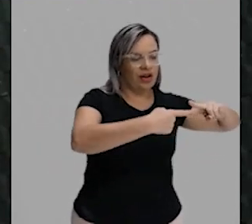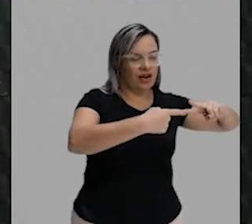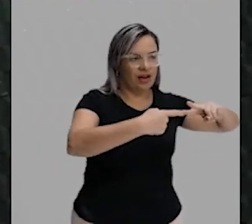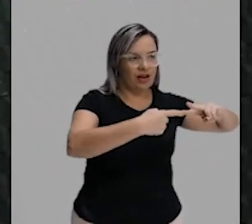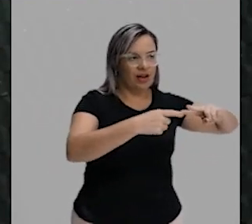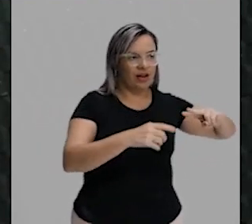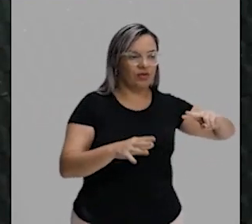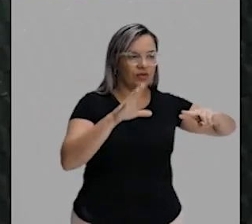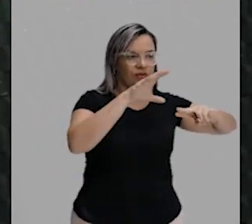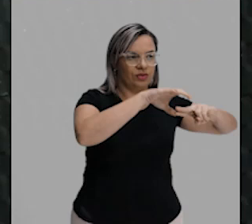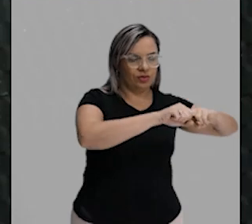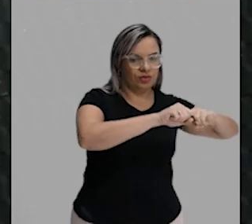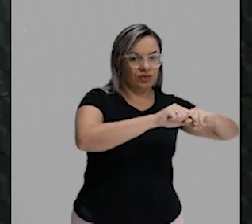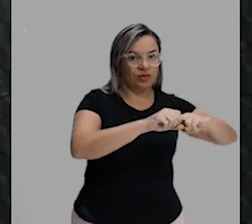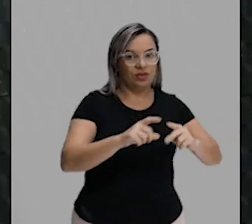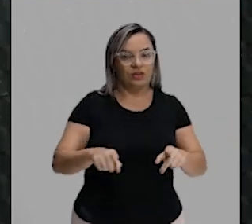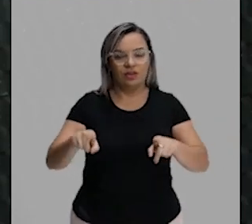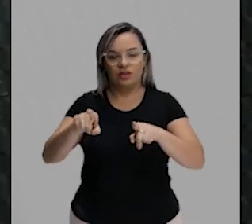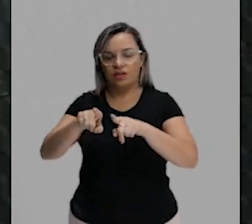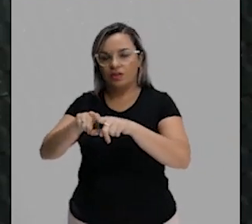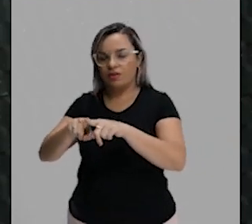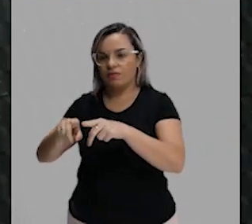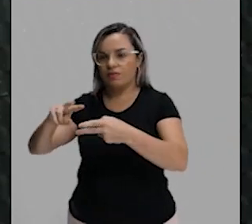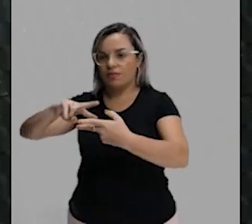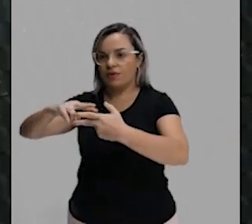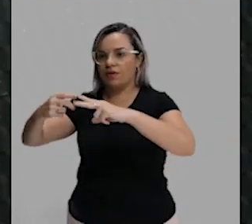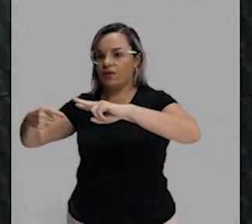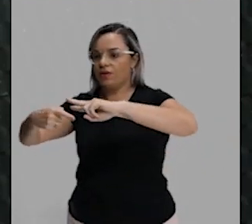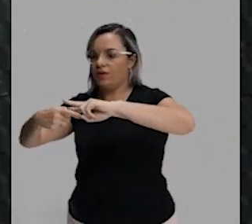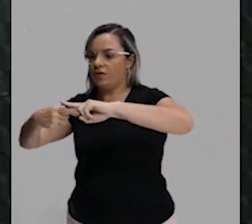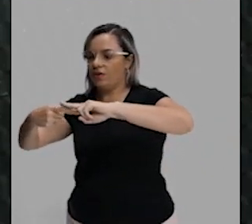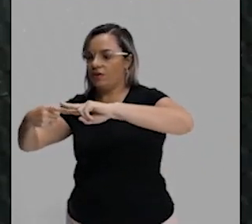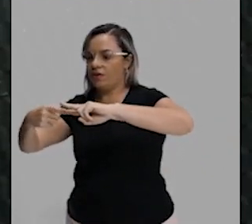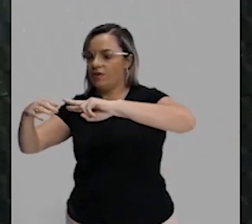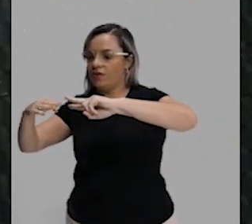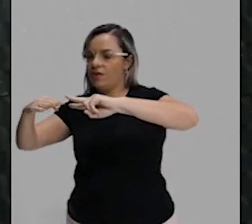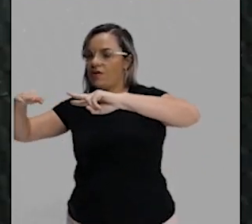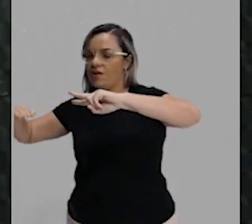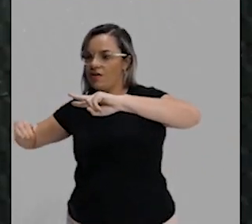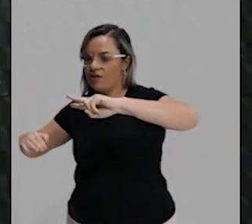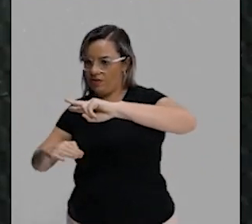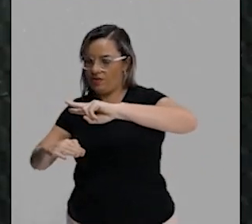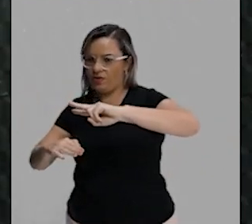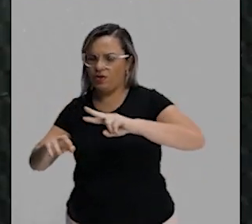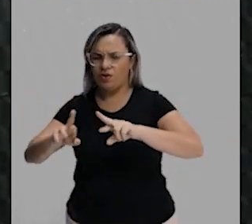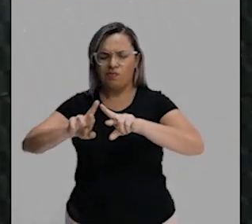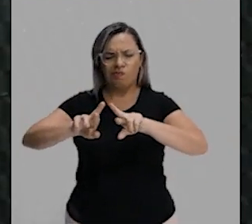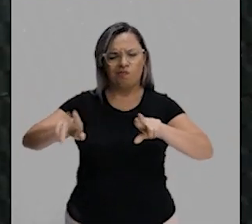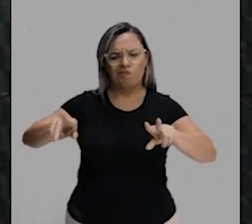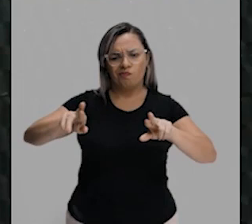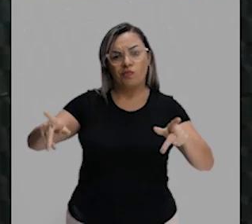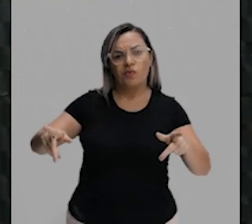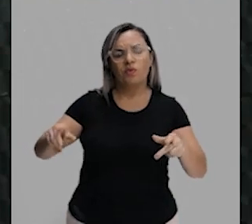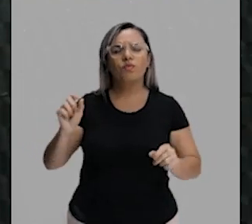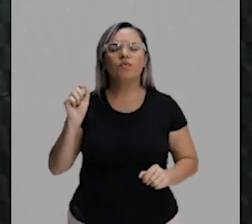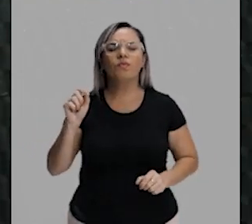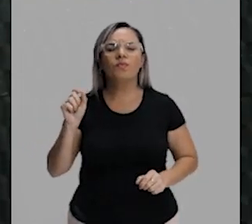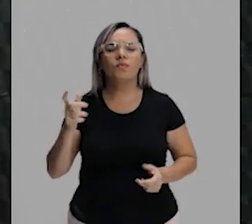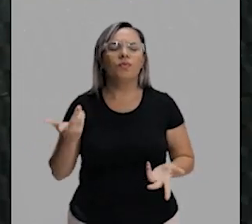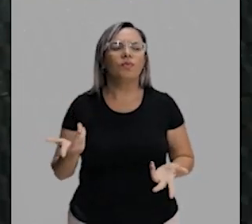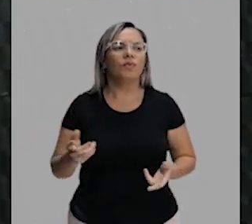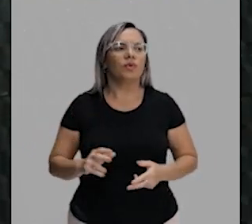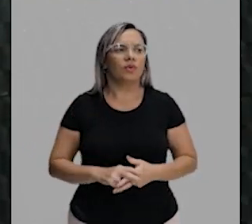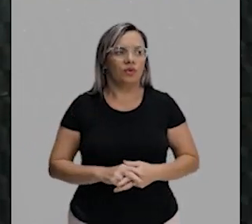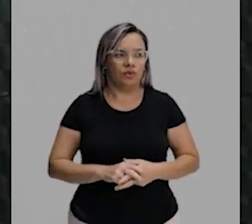alelo letal recessivo. Qual é a diferença entre letal dominante e letal recessivo?